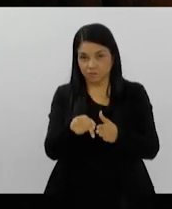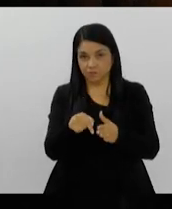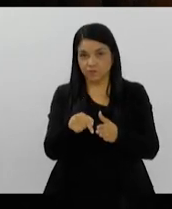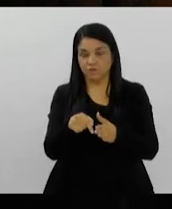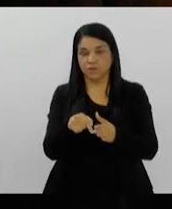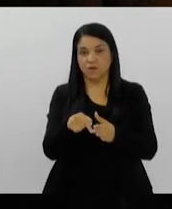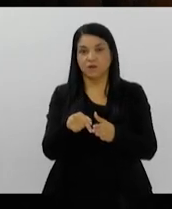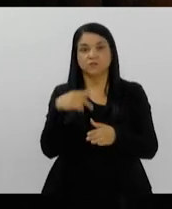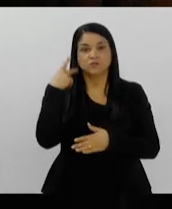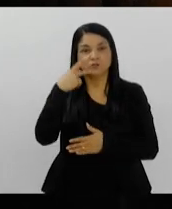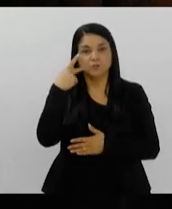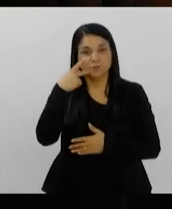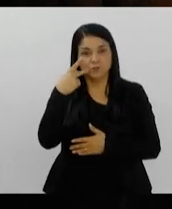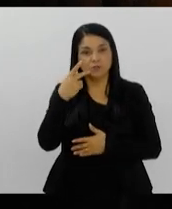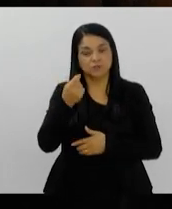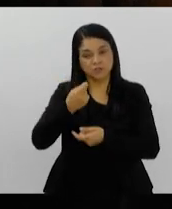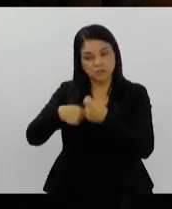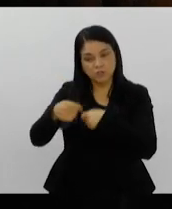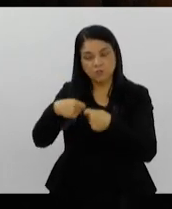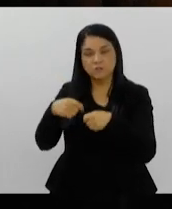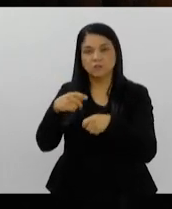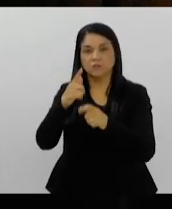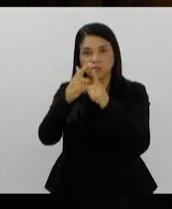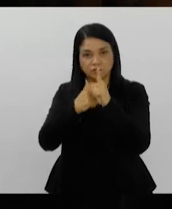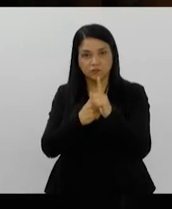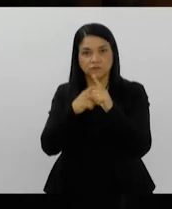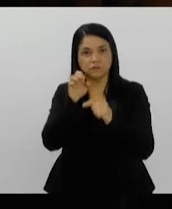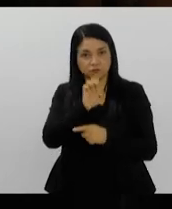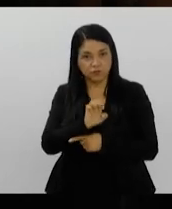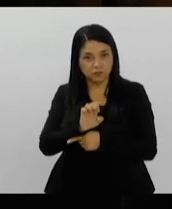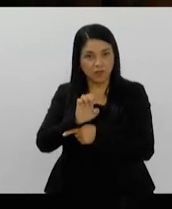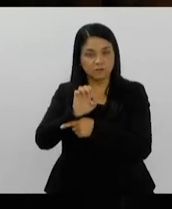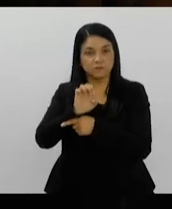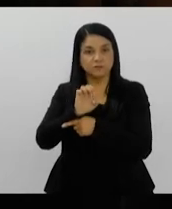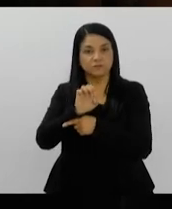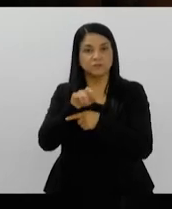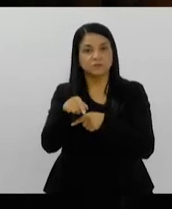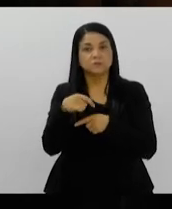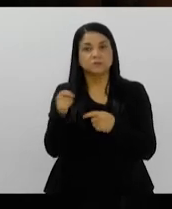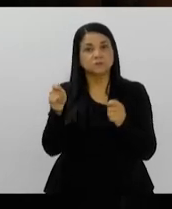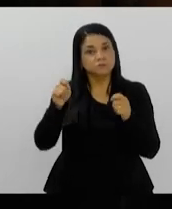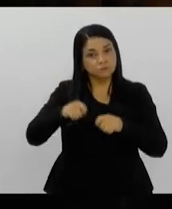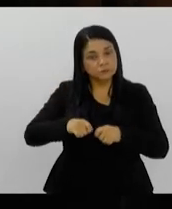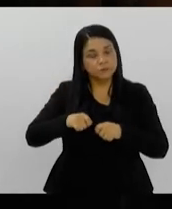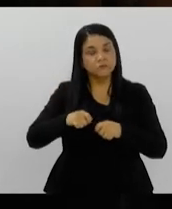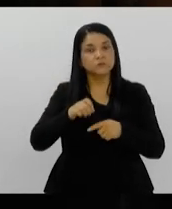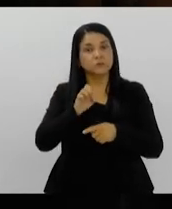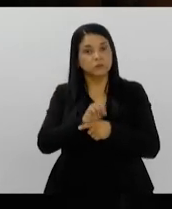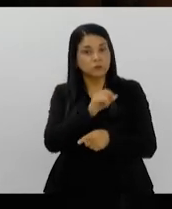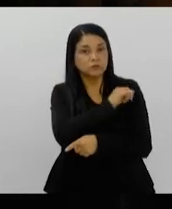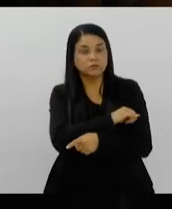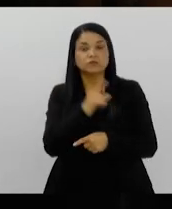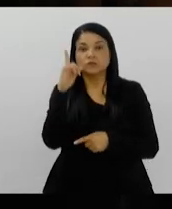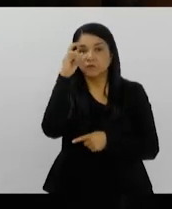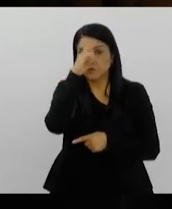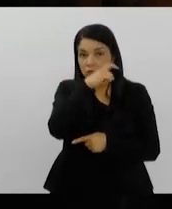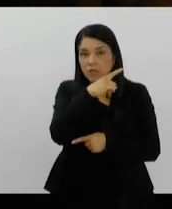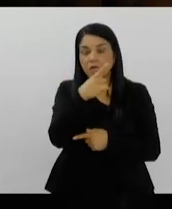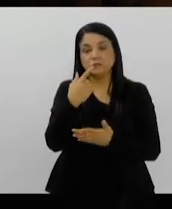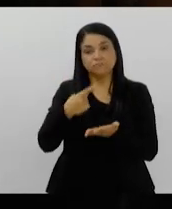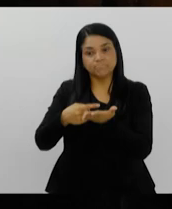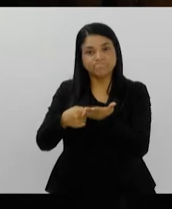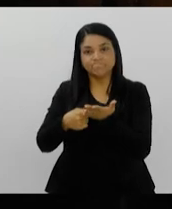termos de política da renegociação da dívida com os estados, é possível que o Estado do Rio de Janeiro tenha dificuldade para aderir, inclusive, a um